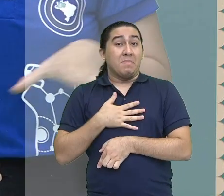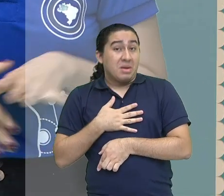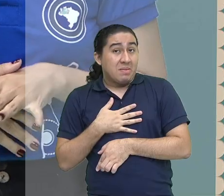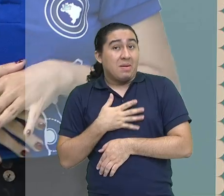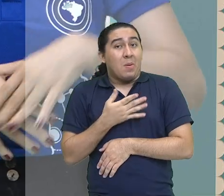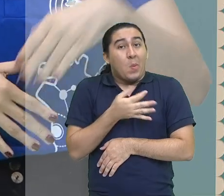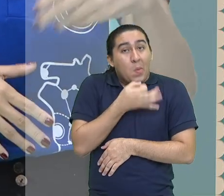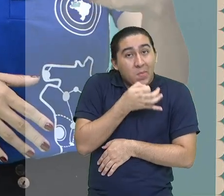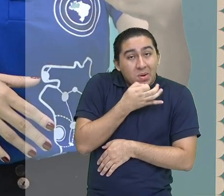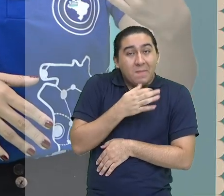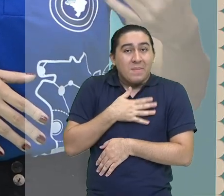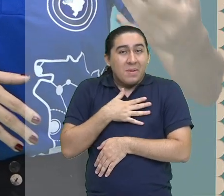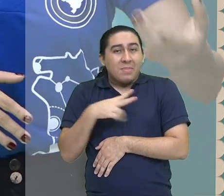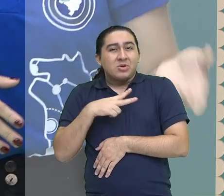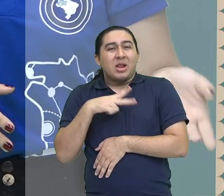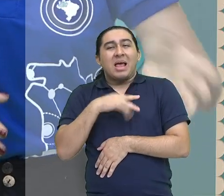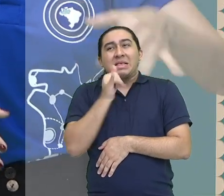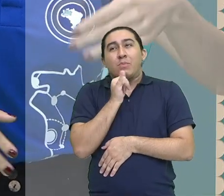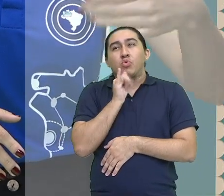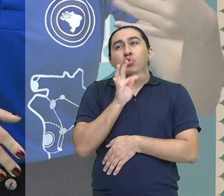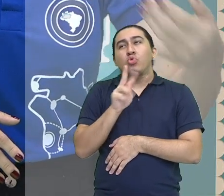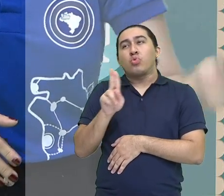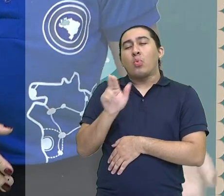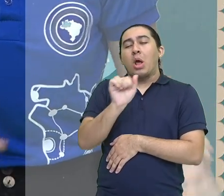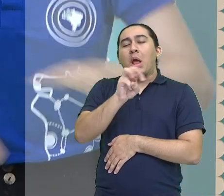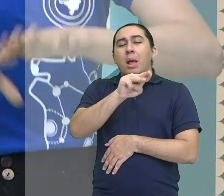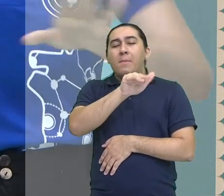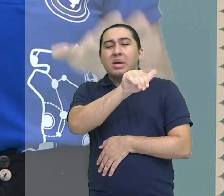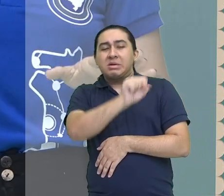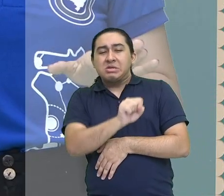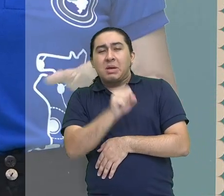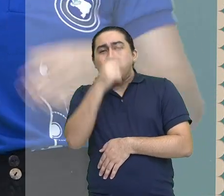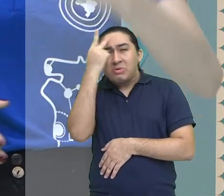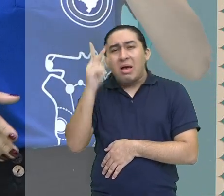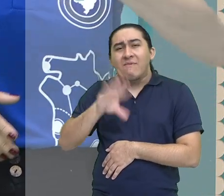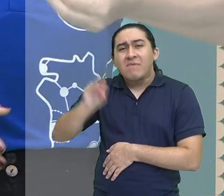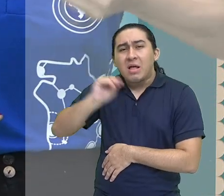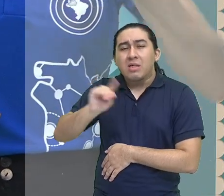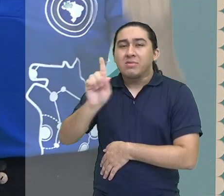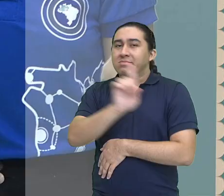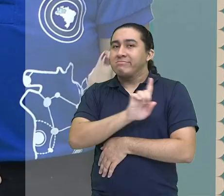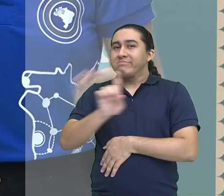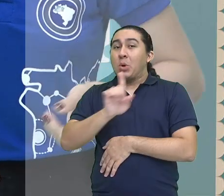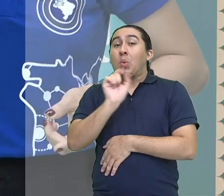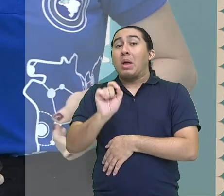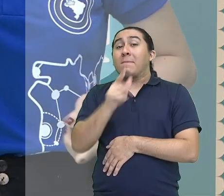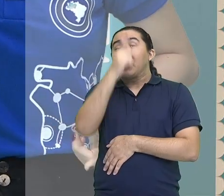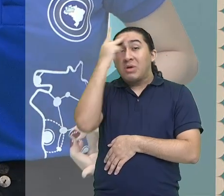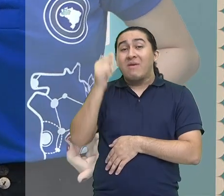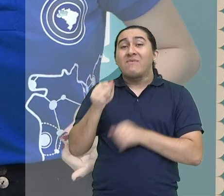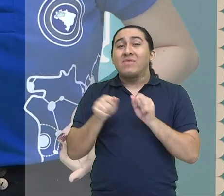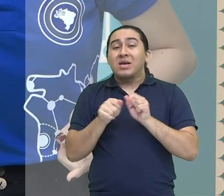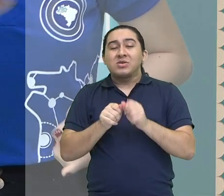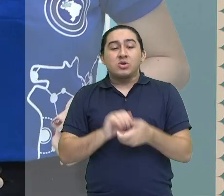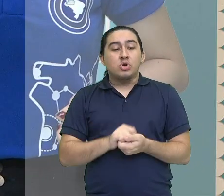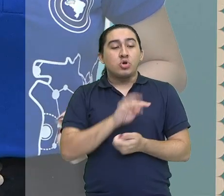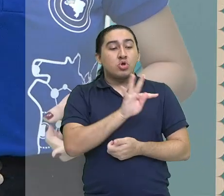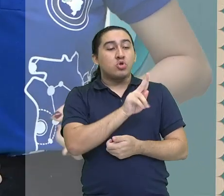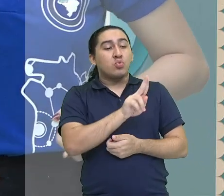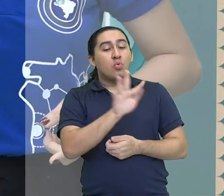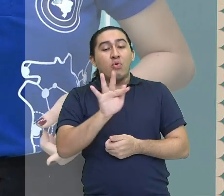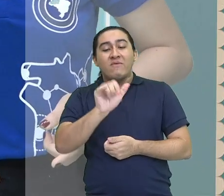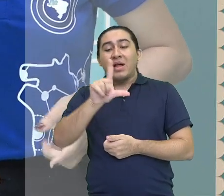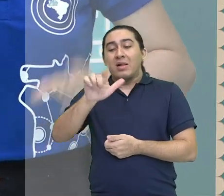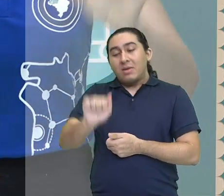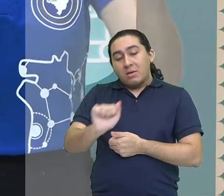minha convivência, tu amas, tu falas, ninguém faz isso. O que as pessoas fazem? Tu fala,